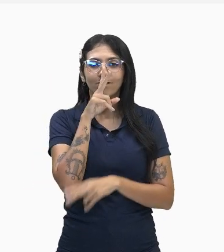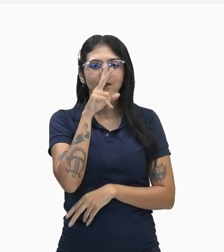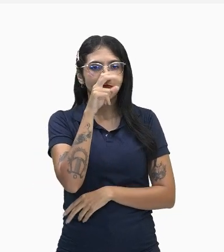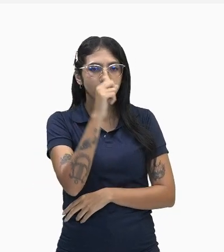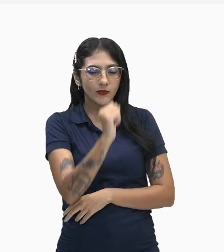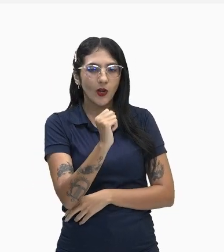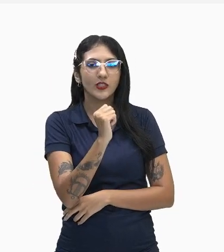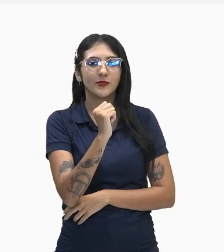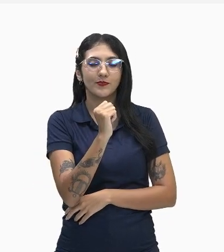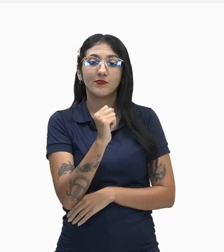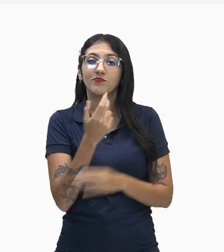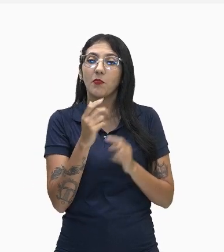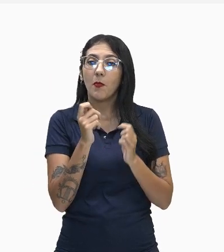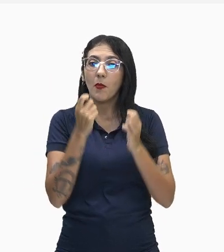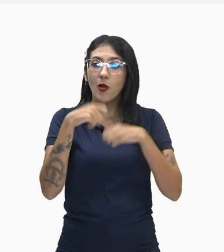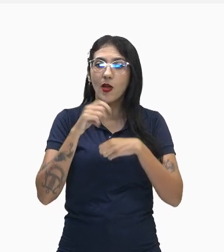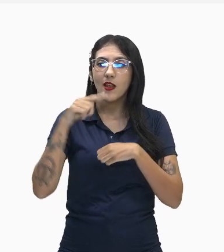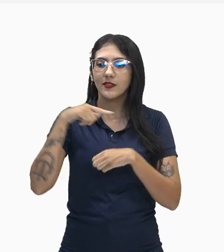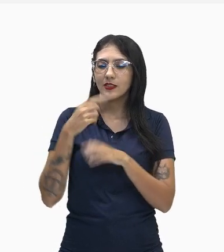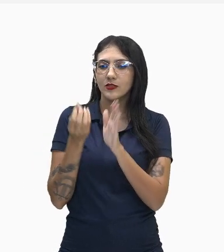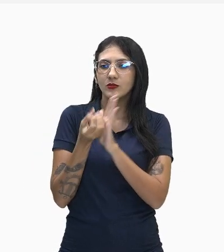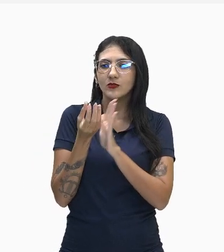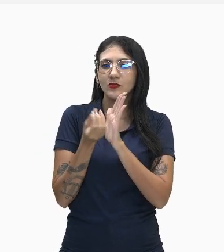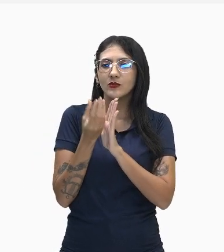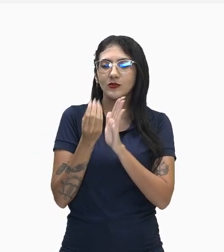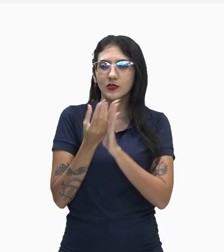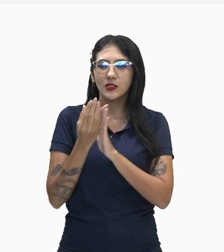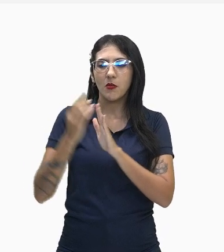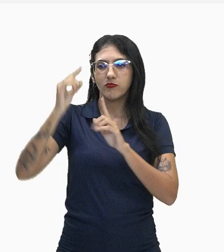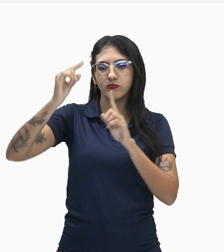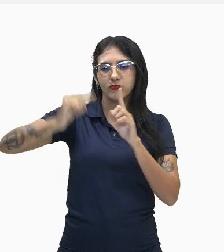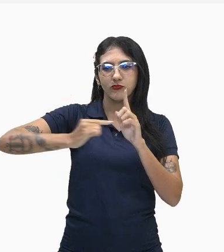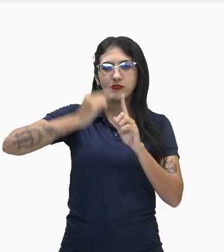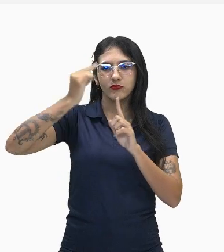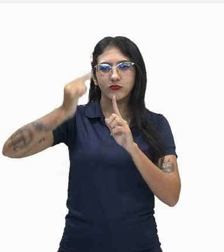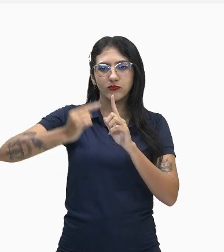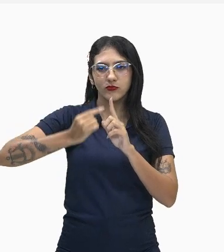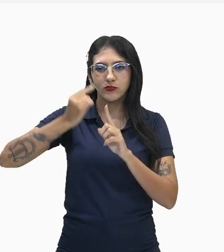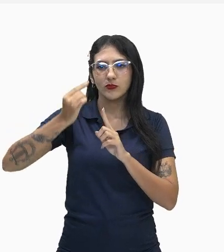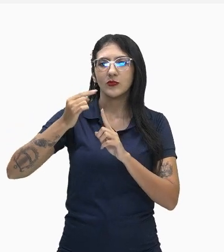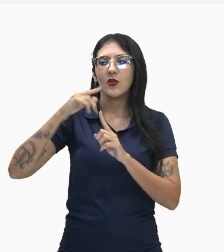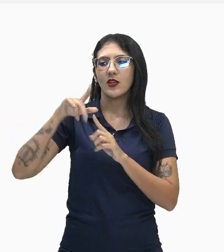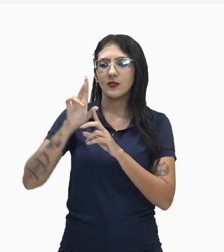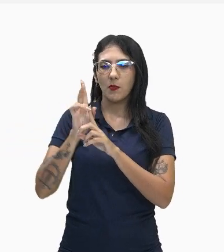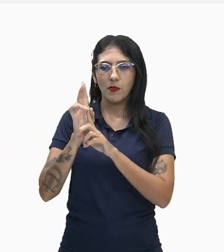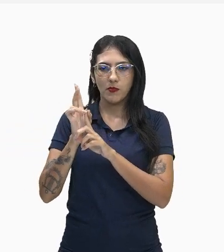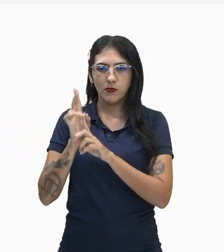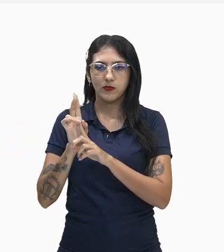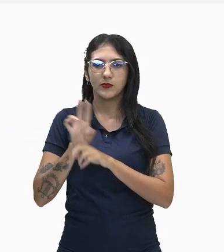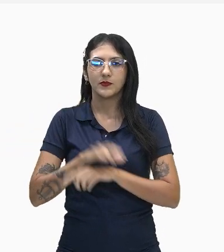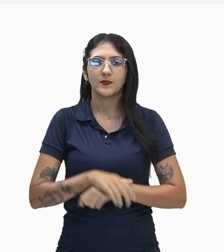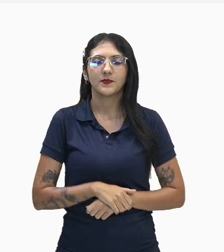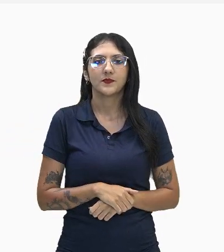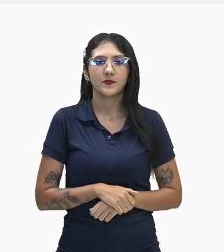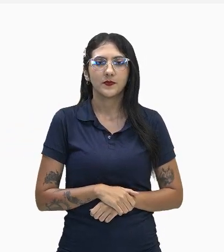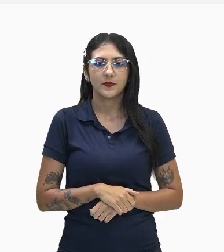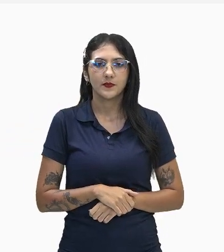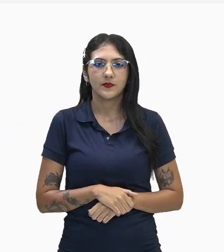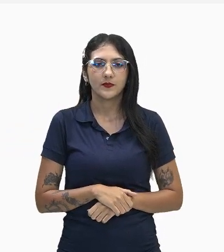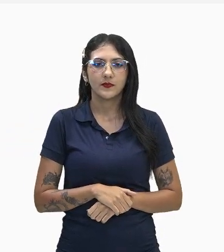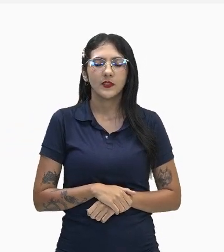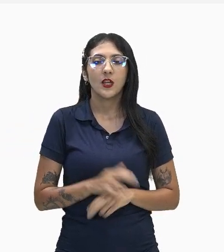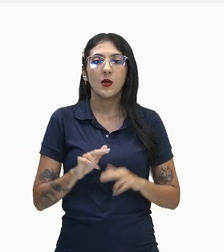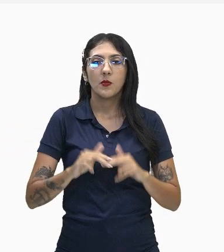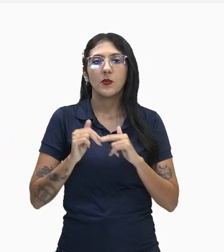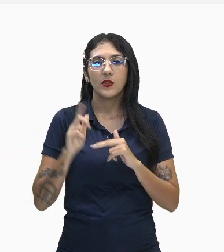forte o suficiente para girar as pás das turbinas. Então, para